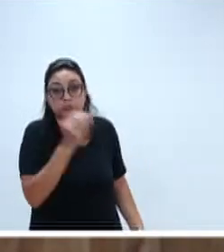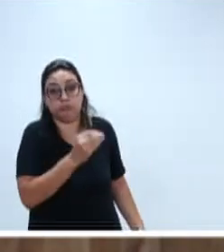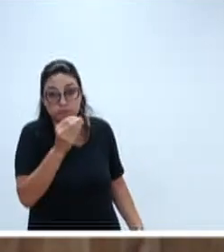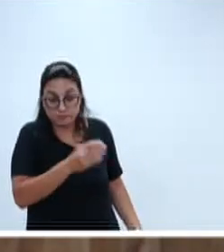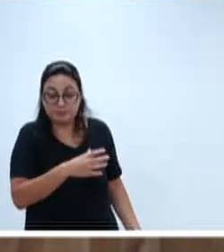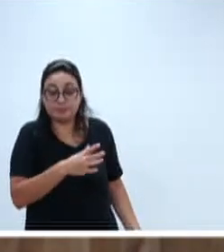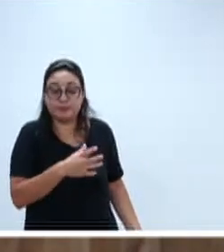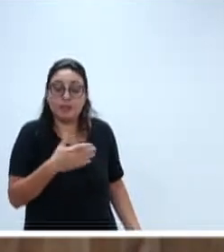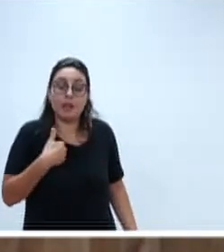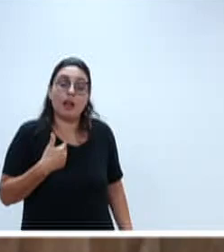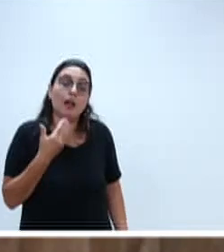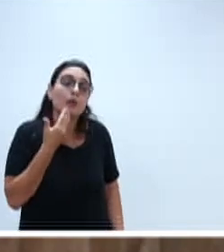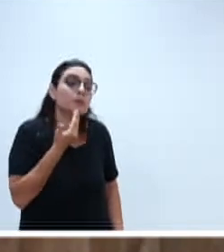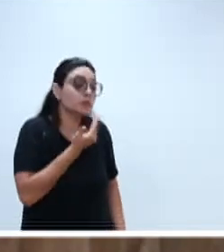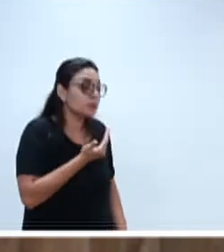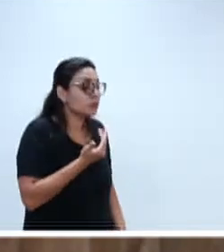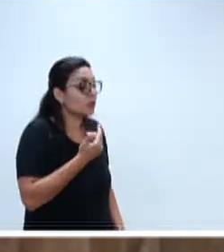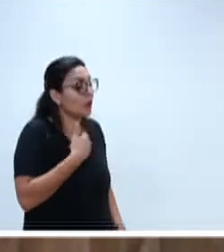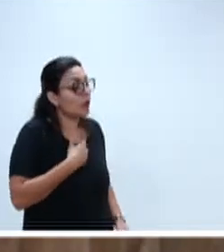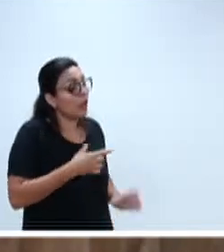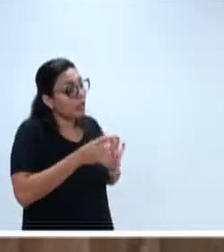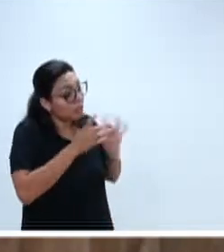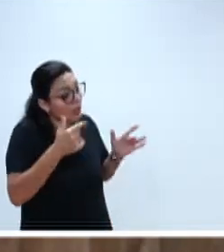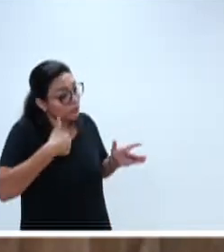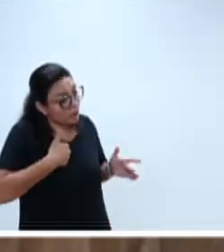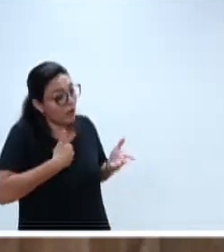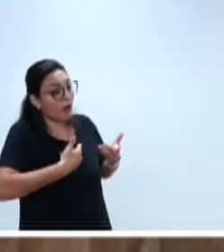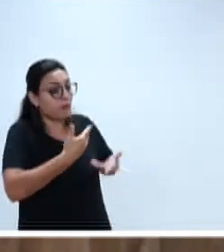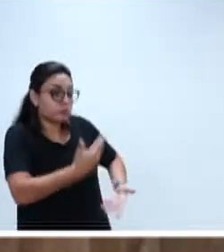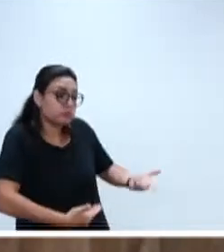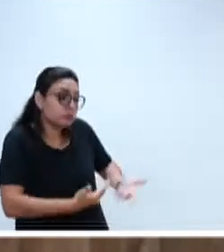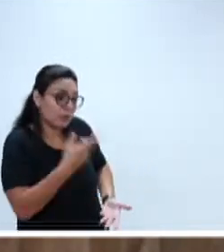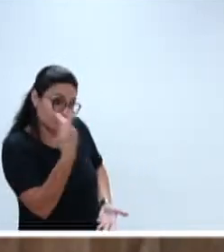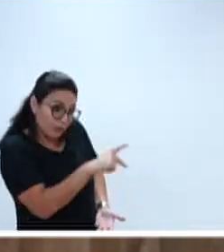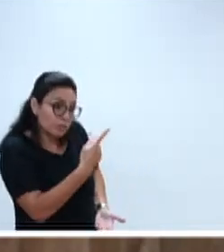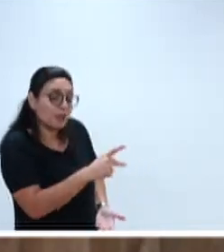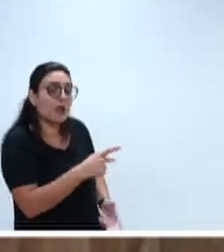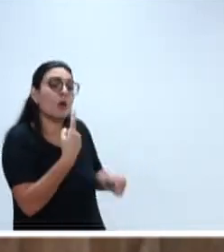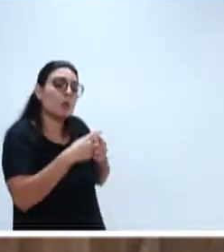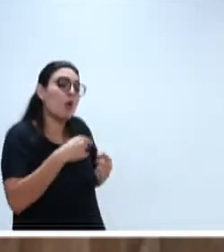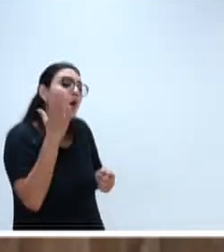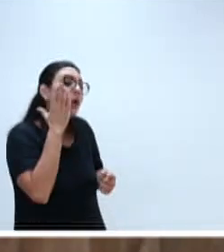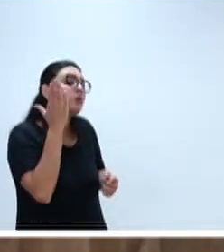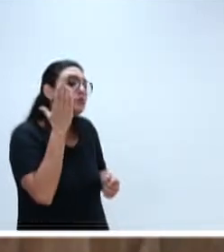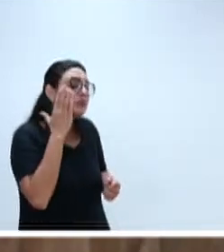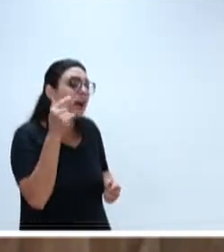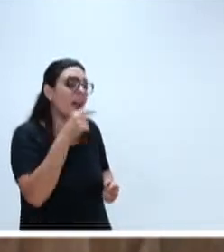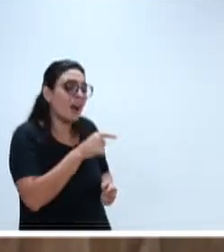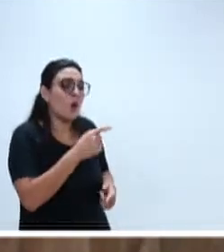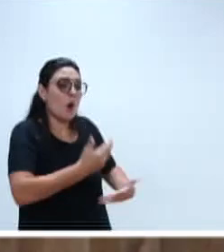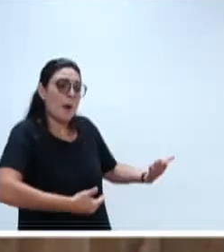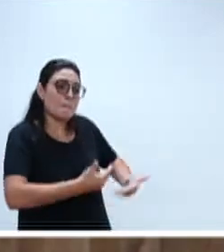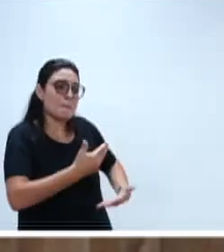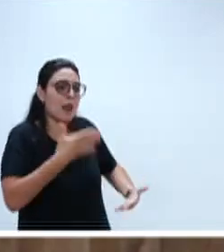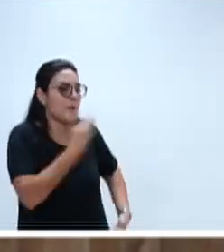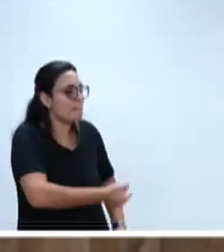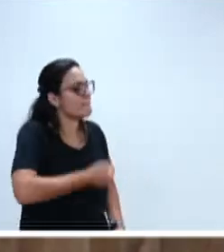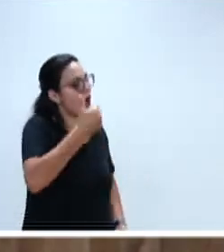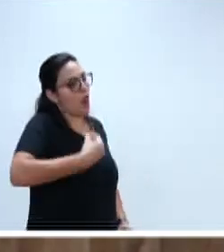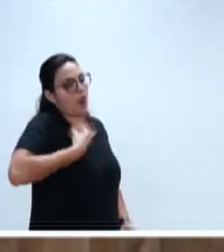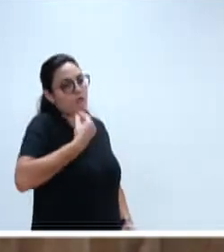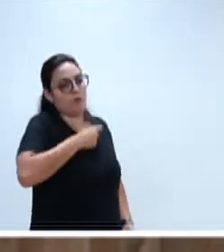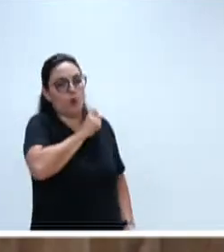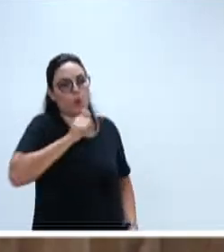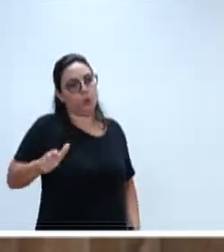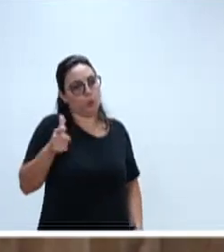empregados, porque eu sei que os seus empregados são muito melhor tratados do que eu fui naquela terra. Essa era a visão dele. Mas